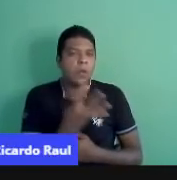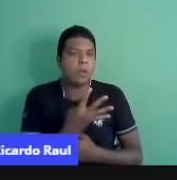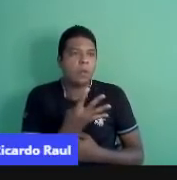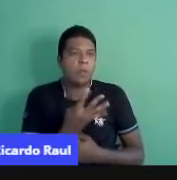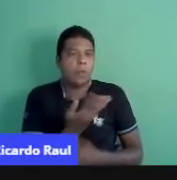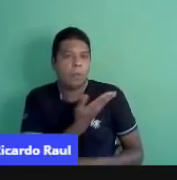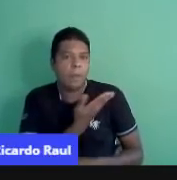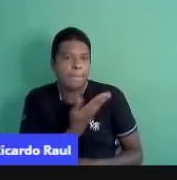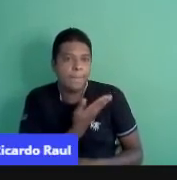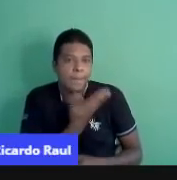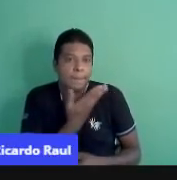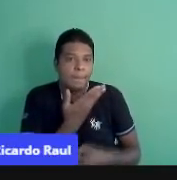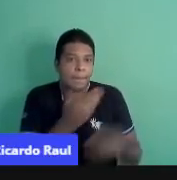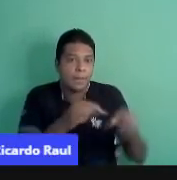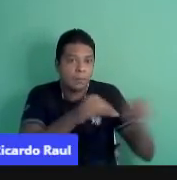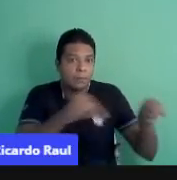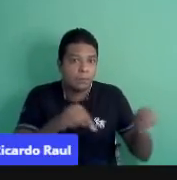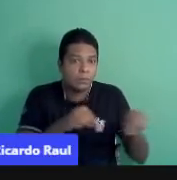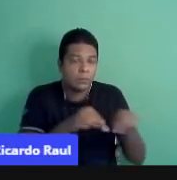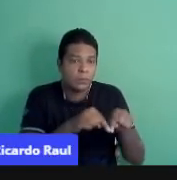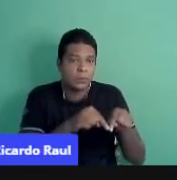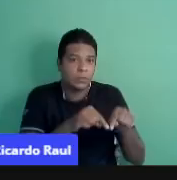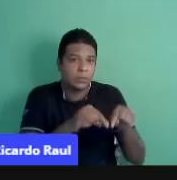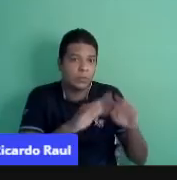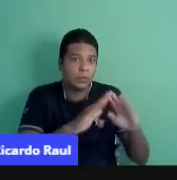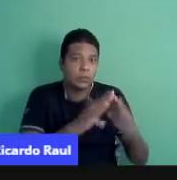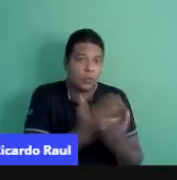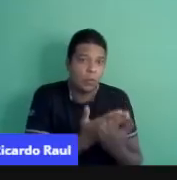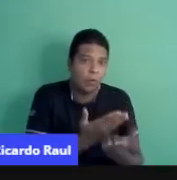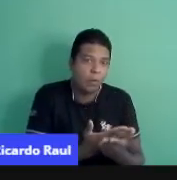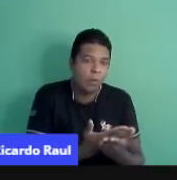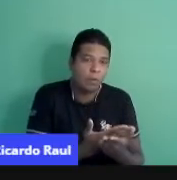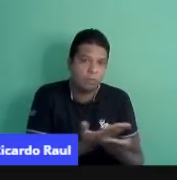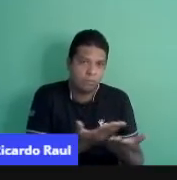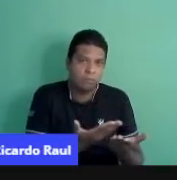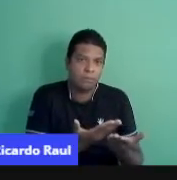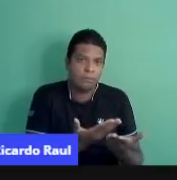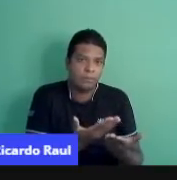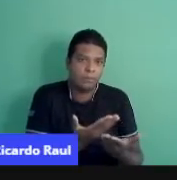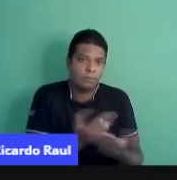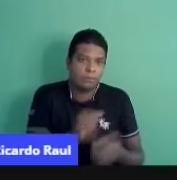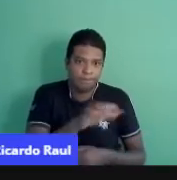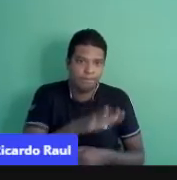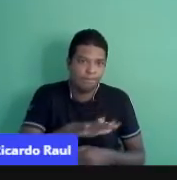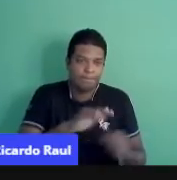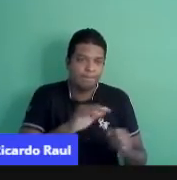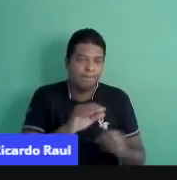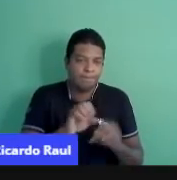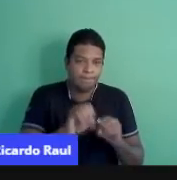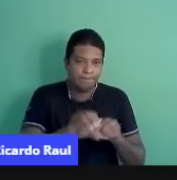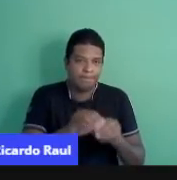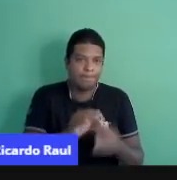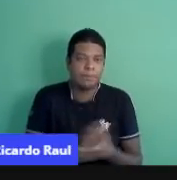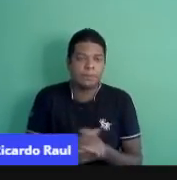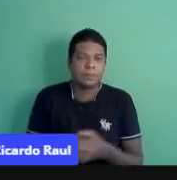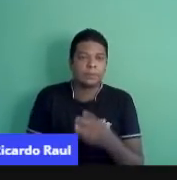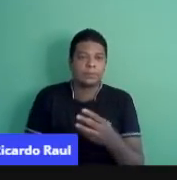de aula, de um ambiente escolar? Aí nós vamos para o segundo campo: